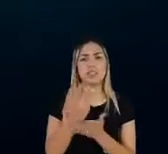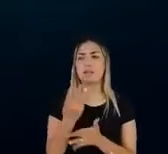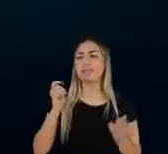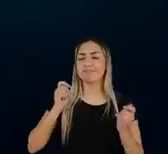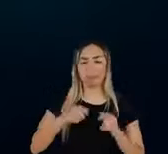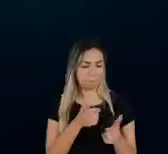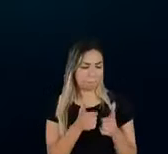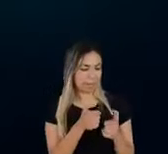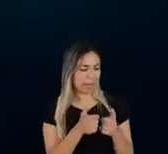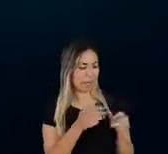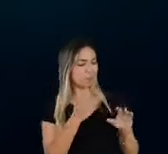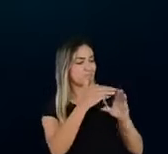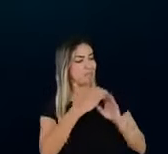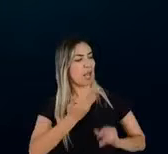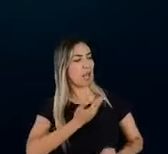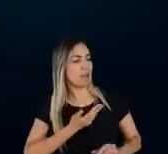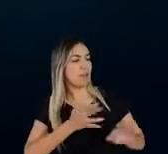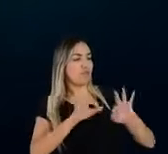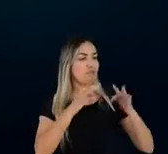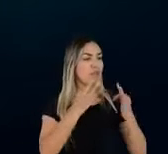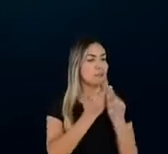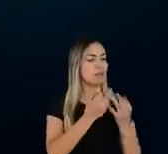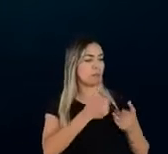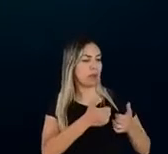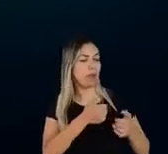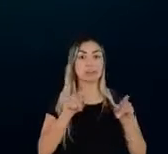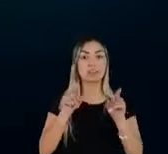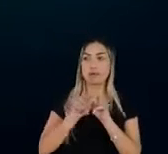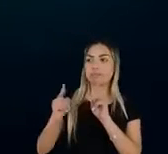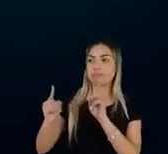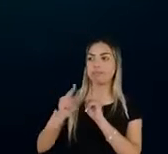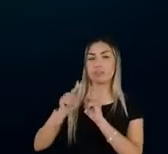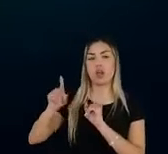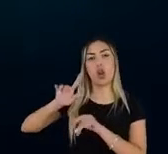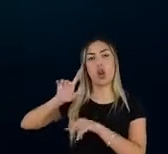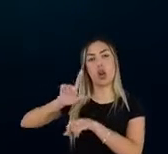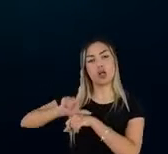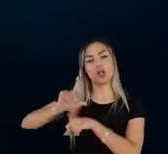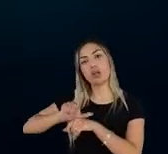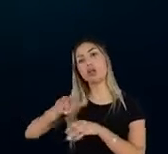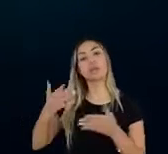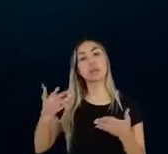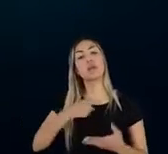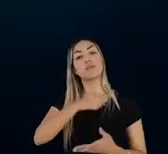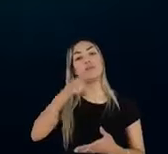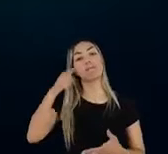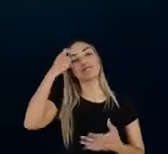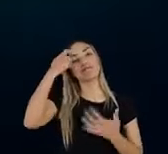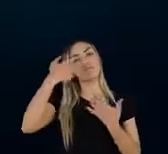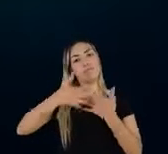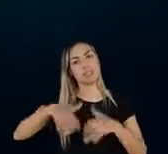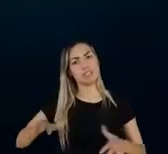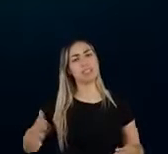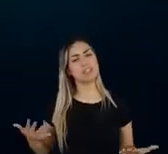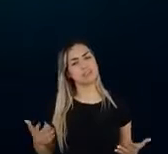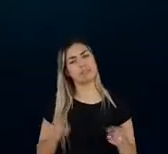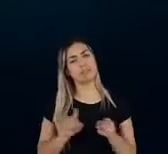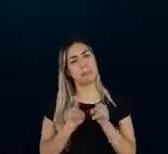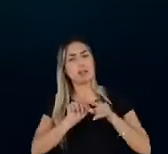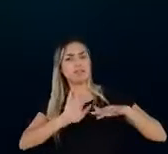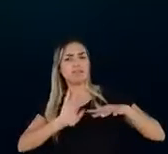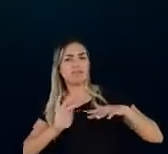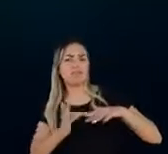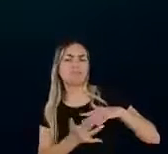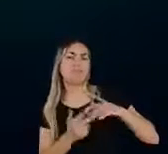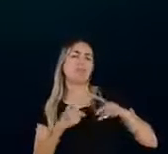vizinho com a tia ou ele vai tá falando com você também tá Então pense muito nisso E é claro que mídias sociais é um ótimo canal aí para educar